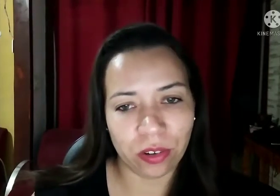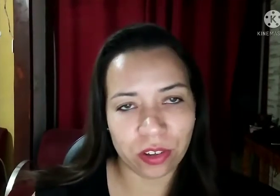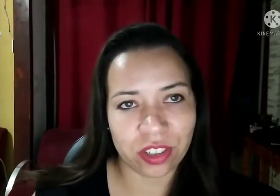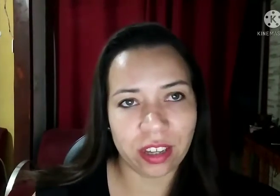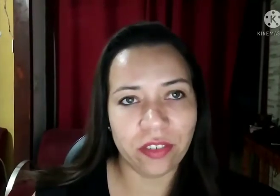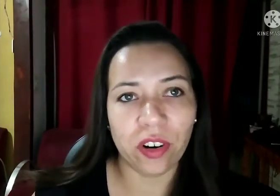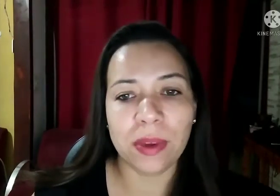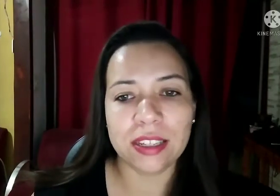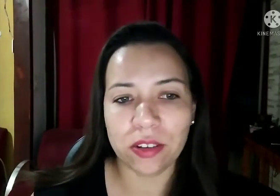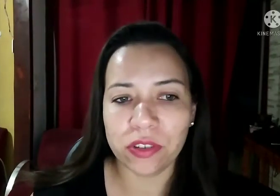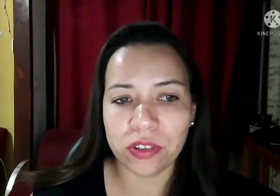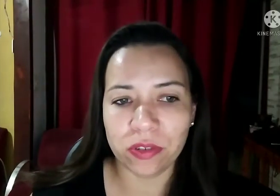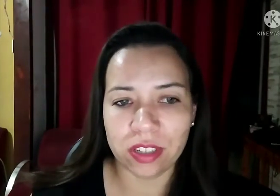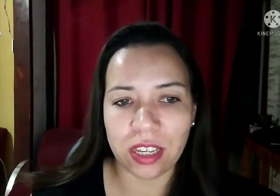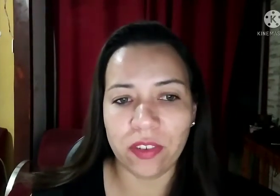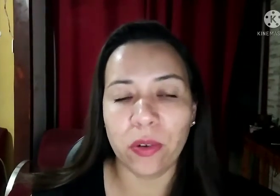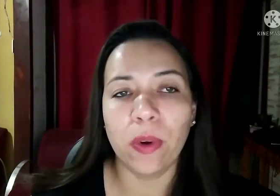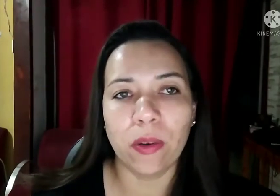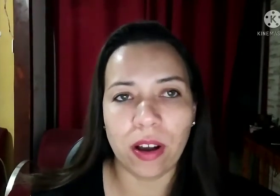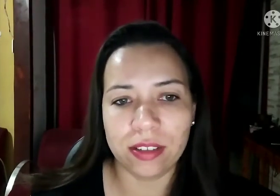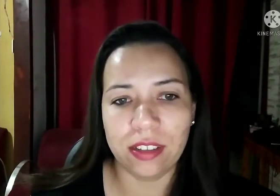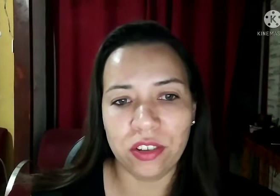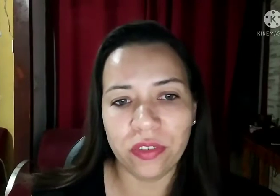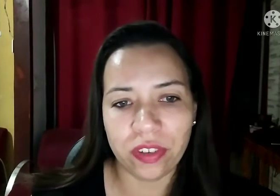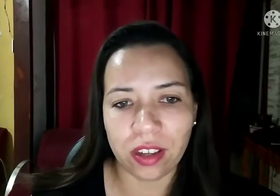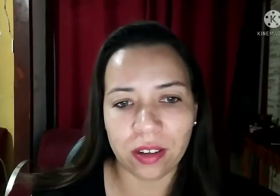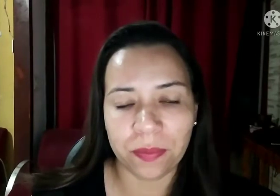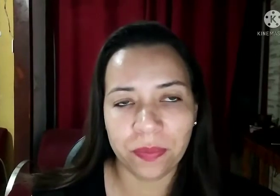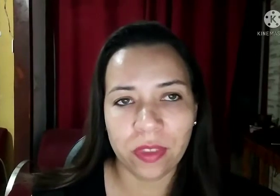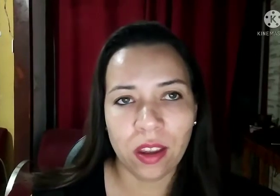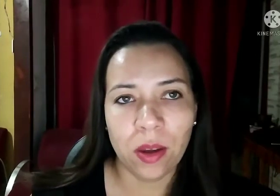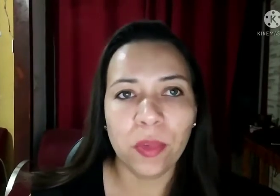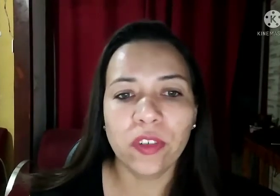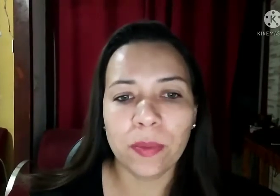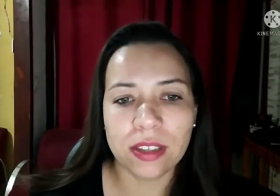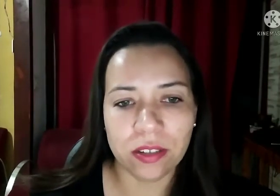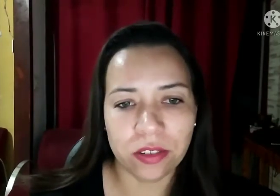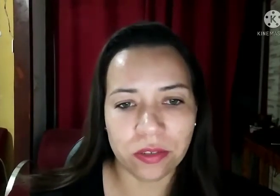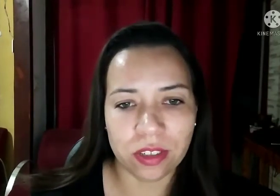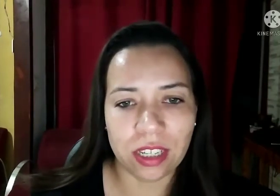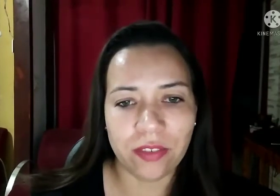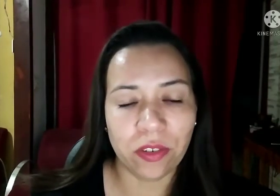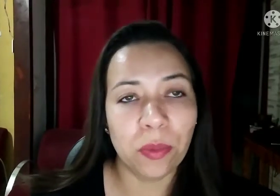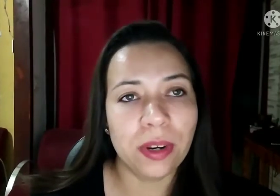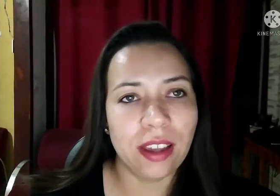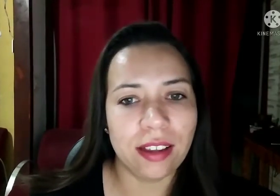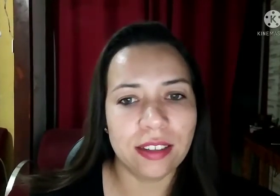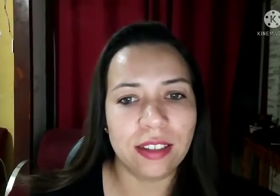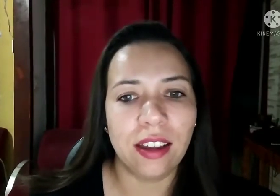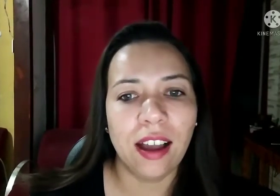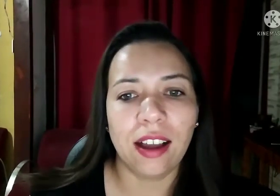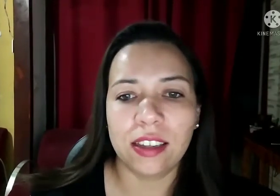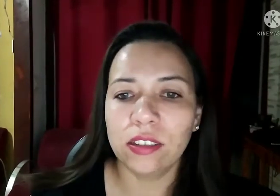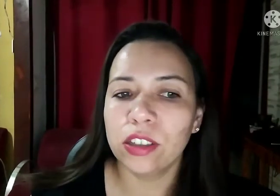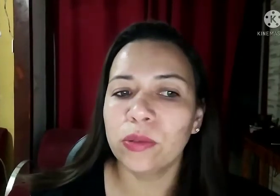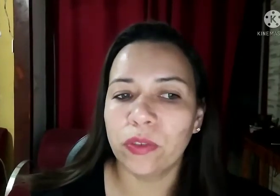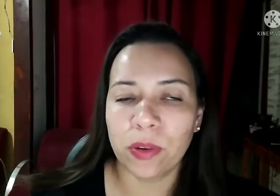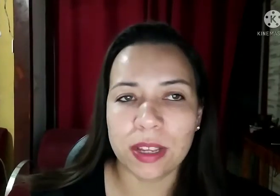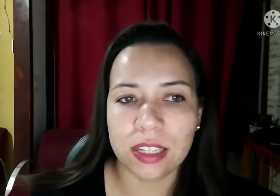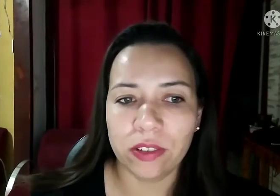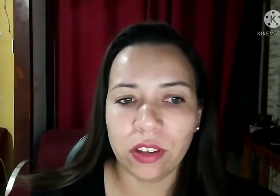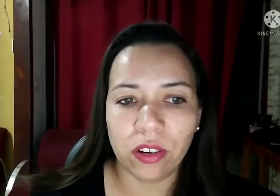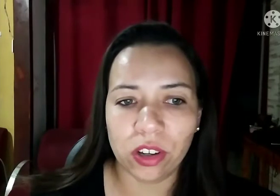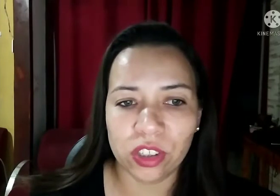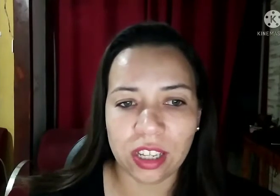formação ideológica e formação discursiva com a qual se identifica. Por formação discursiva, compreende-se aquilo que